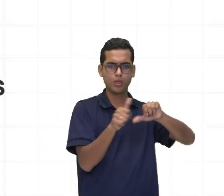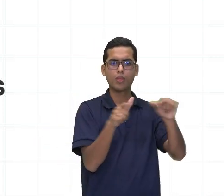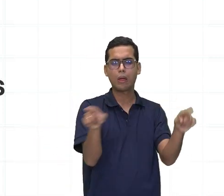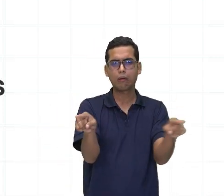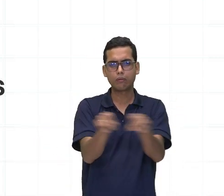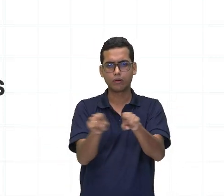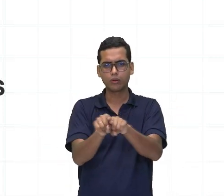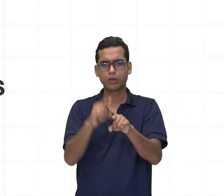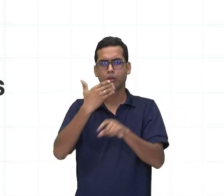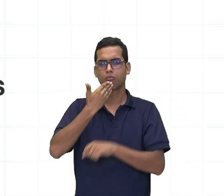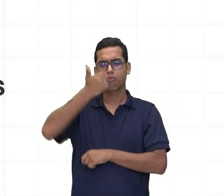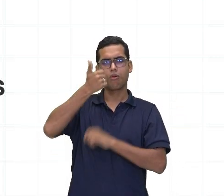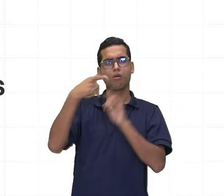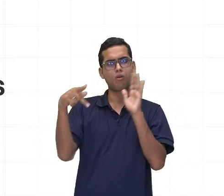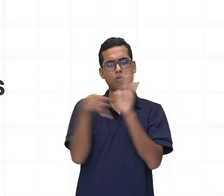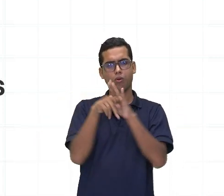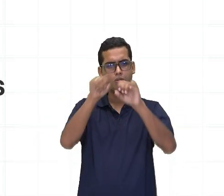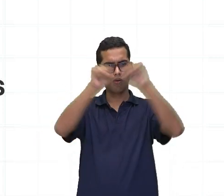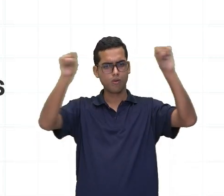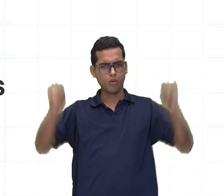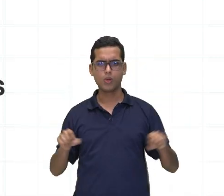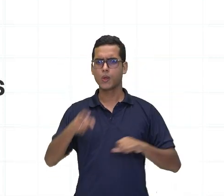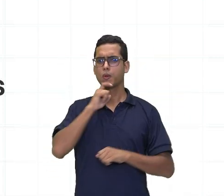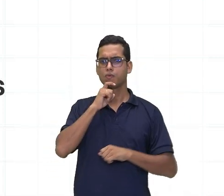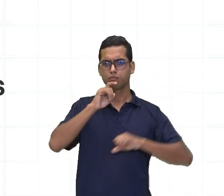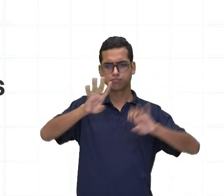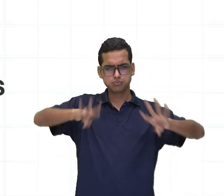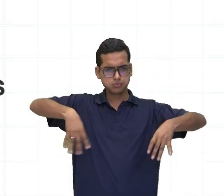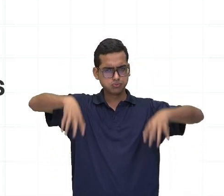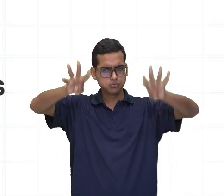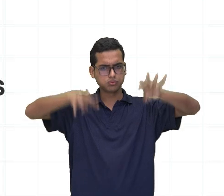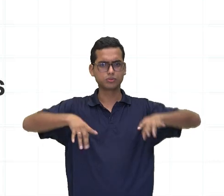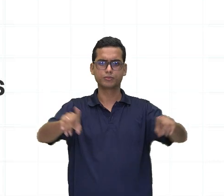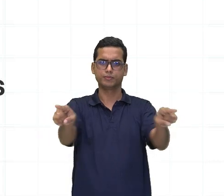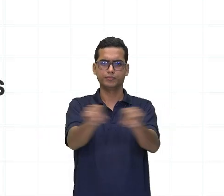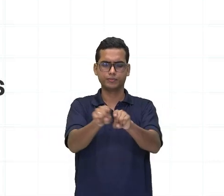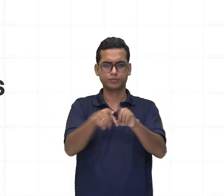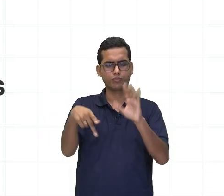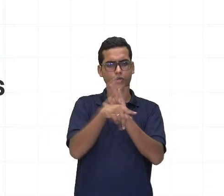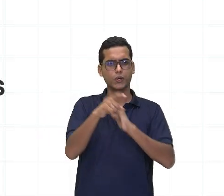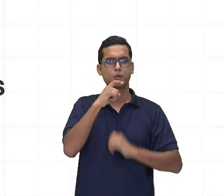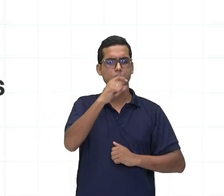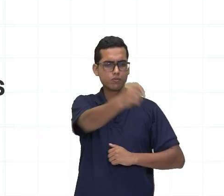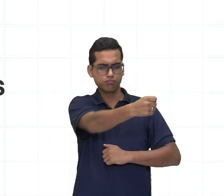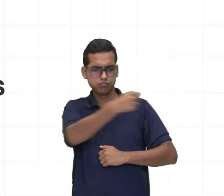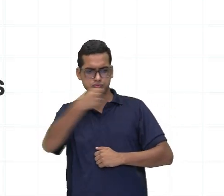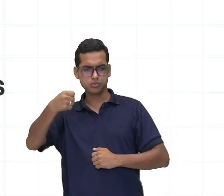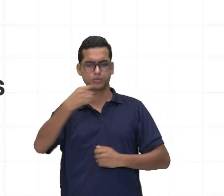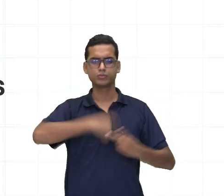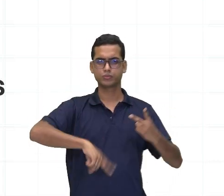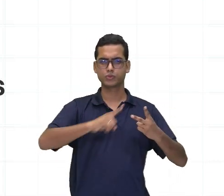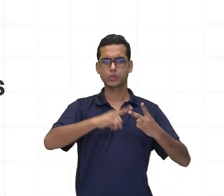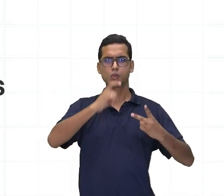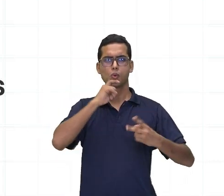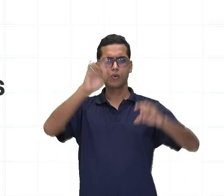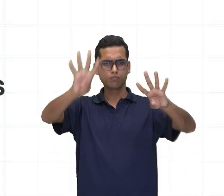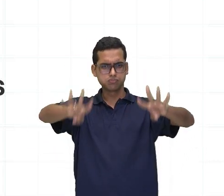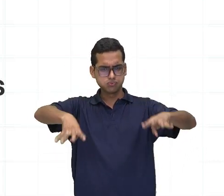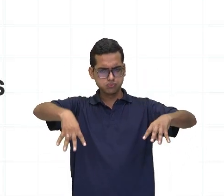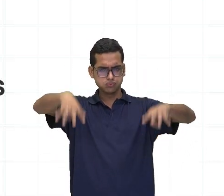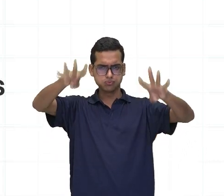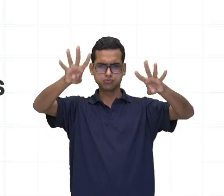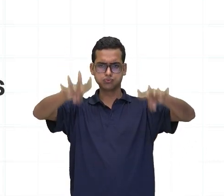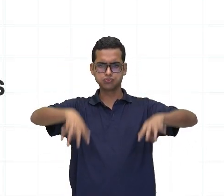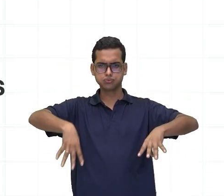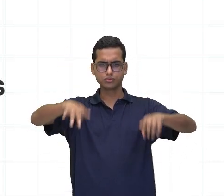aí que as geladeiras, né, os freezers, o ar-condicionado, vão utilizar